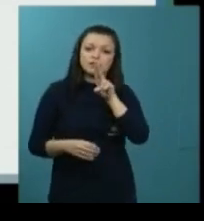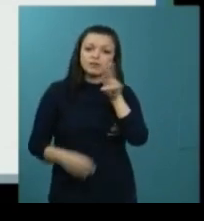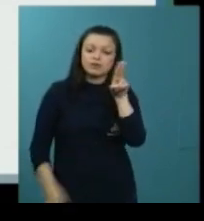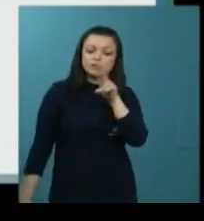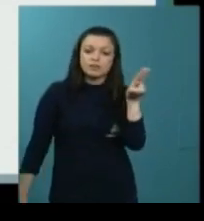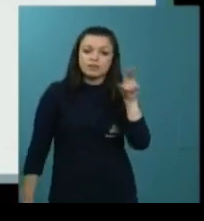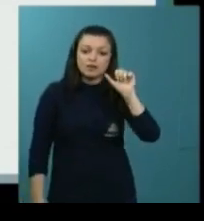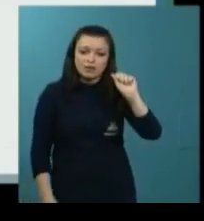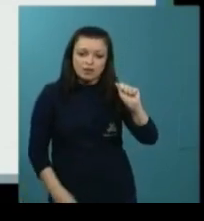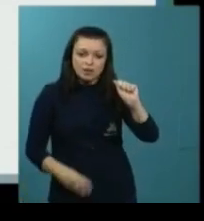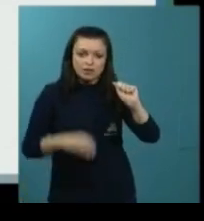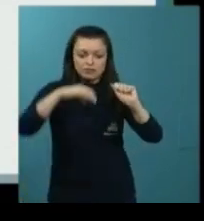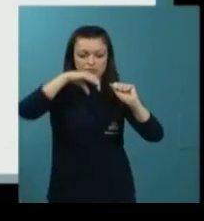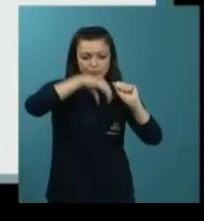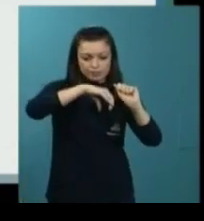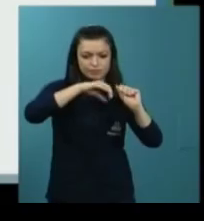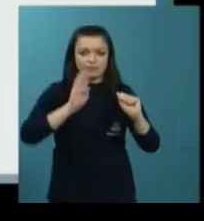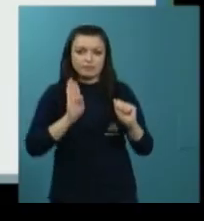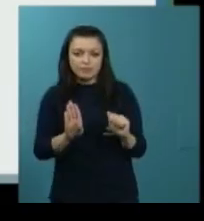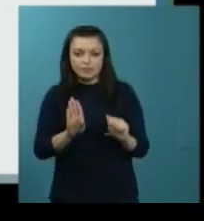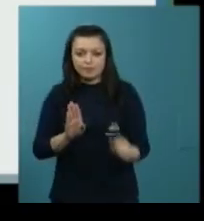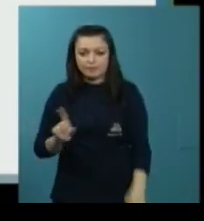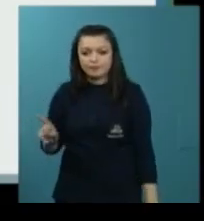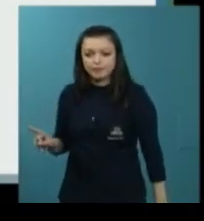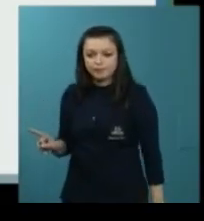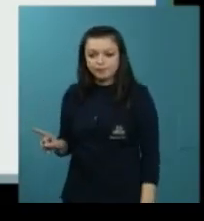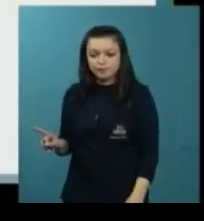de A interseção B.